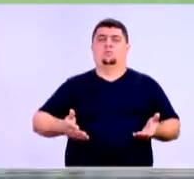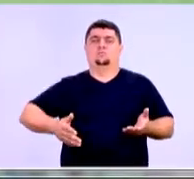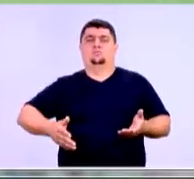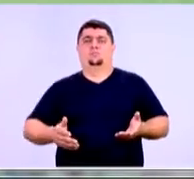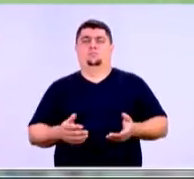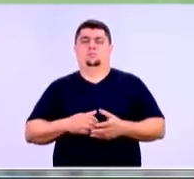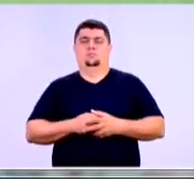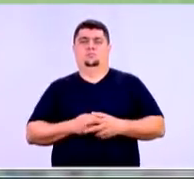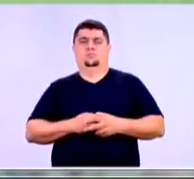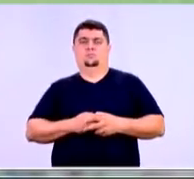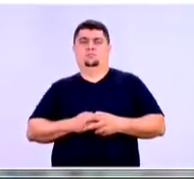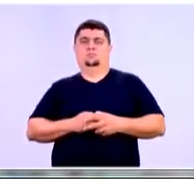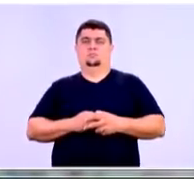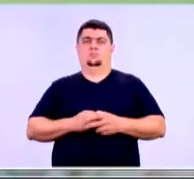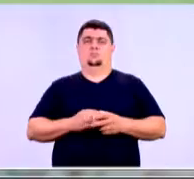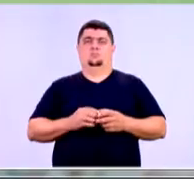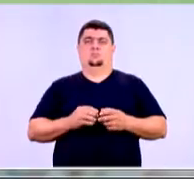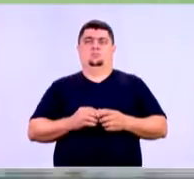professor? Exatamente.